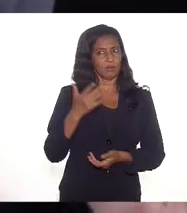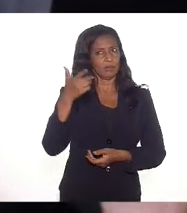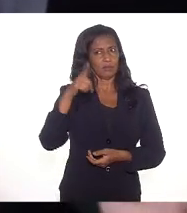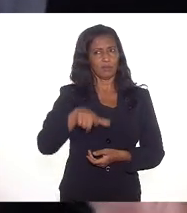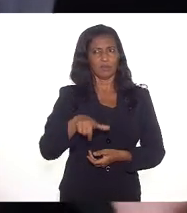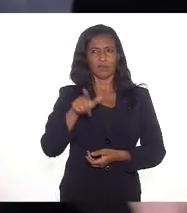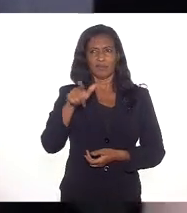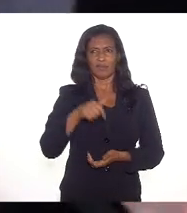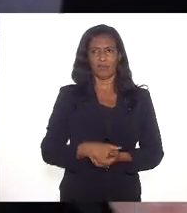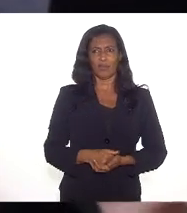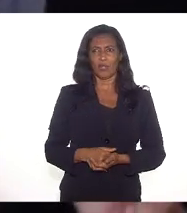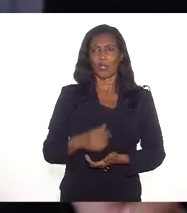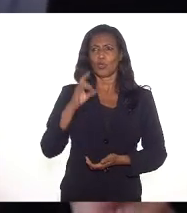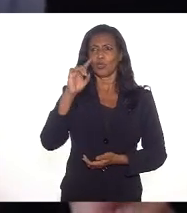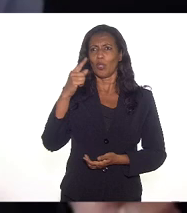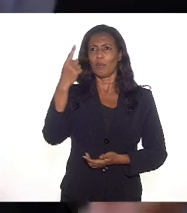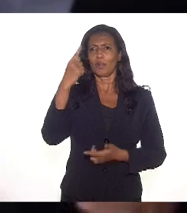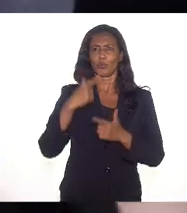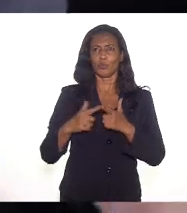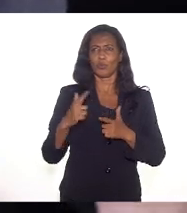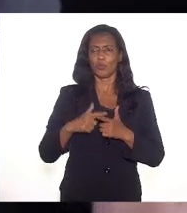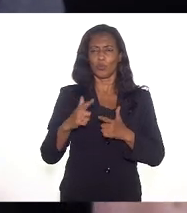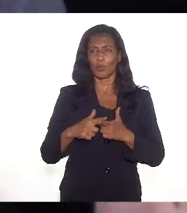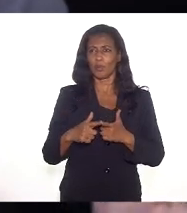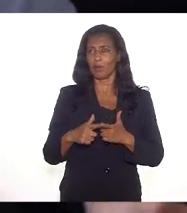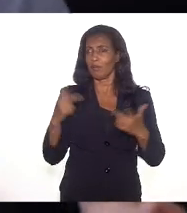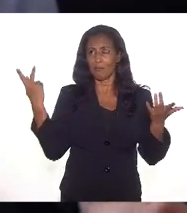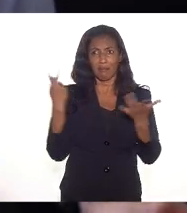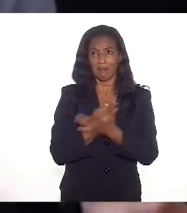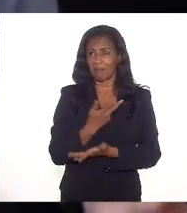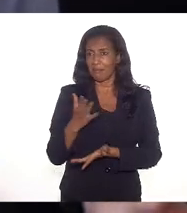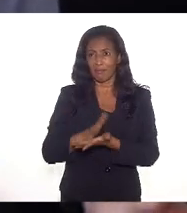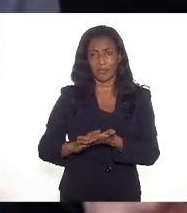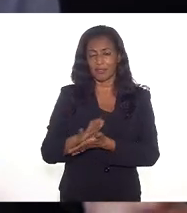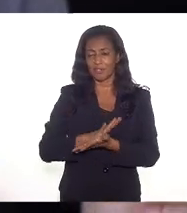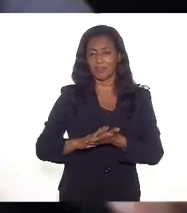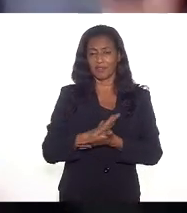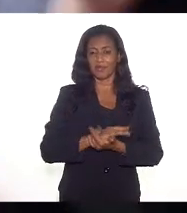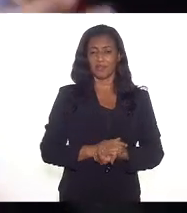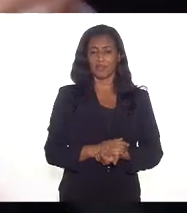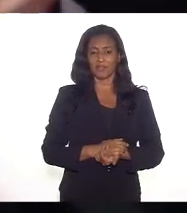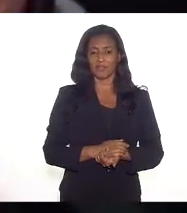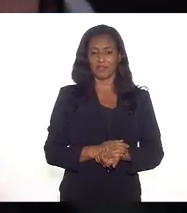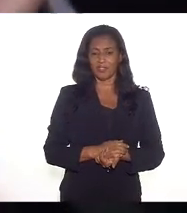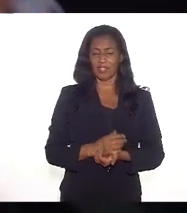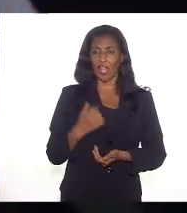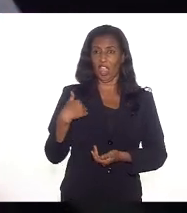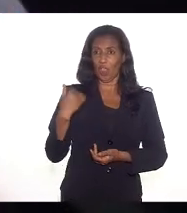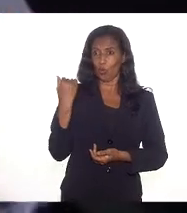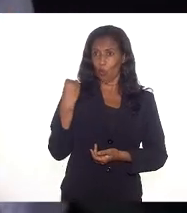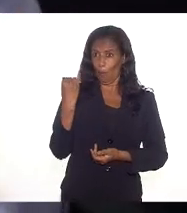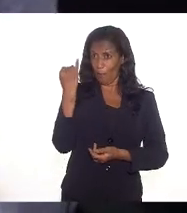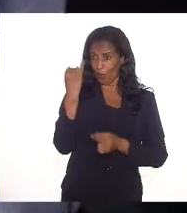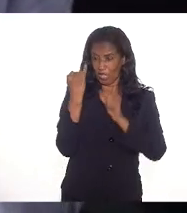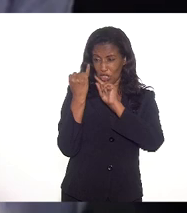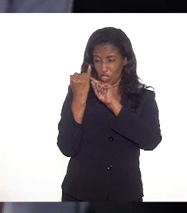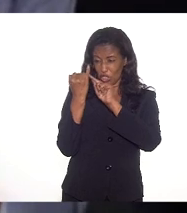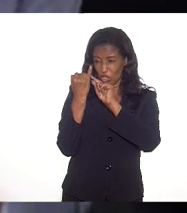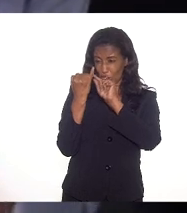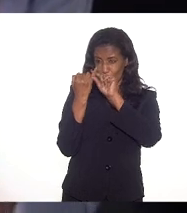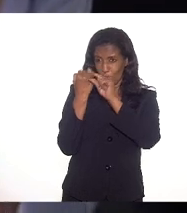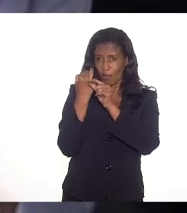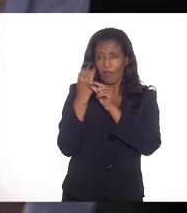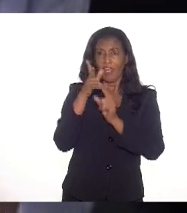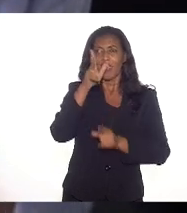o senhor só arrumou mais um problema para o cúmplice, porque não vai ser cumprido. Eu aqui, ó, eu dou esse dedinho mindinho aqui para ficar igual o